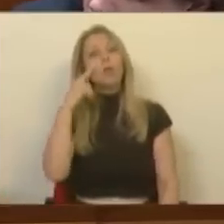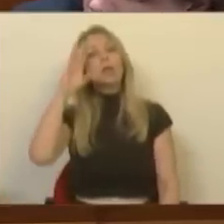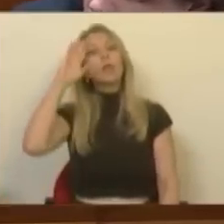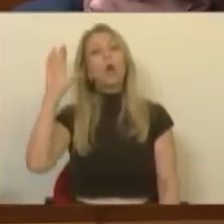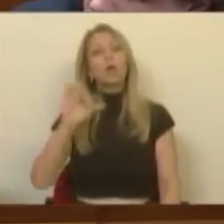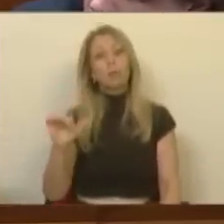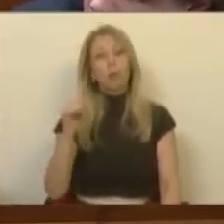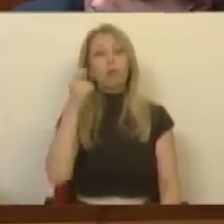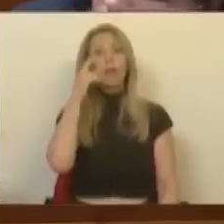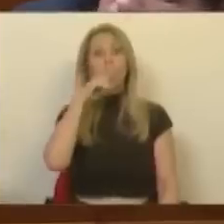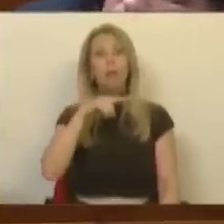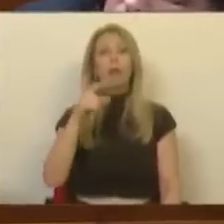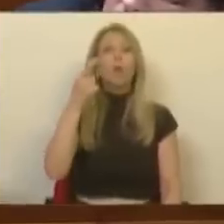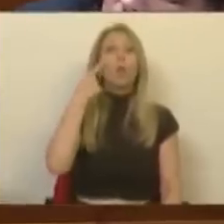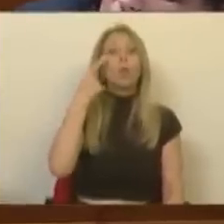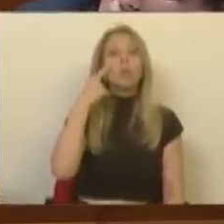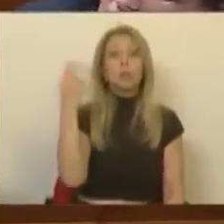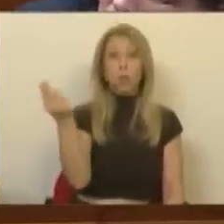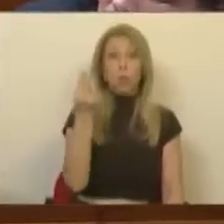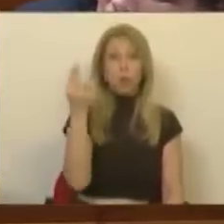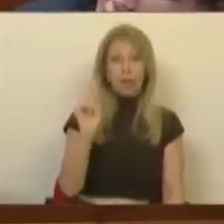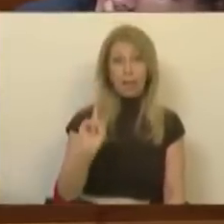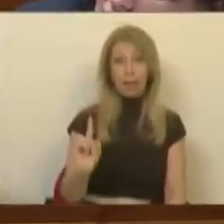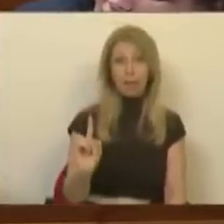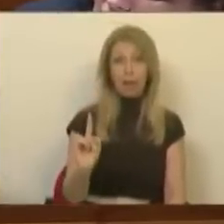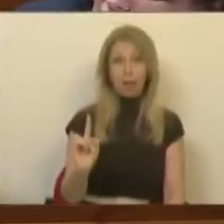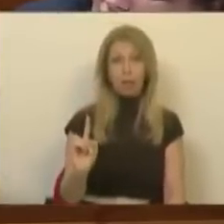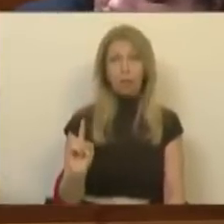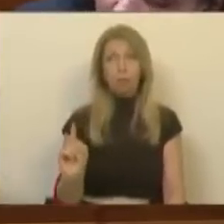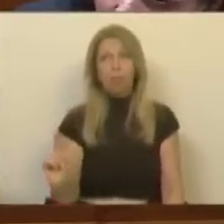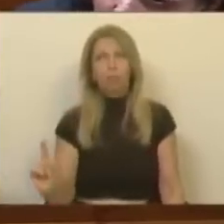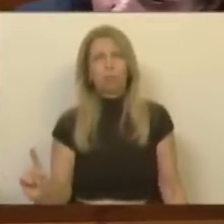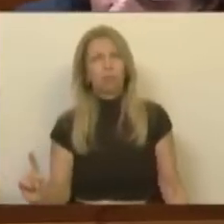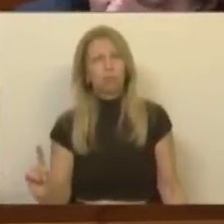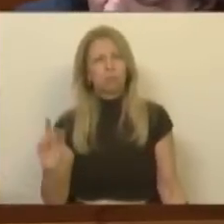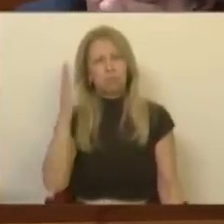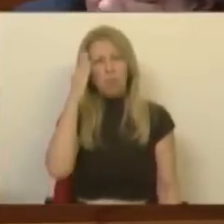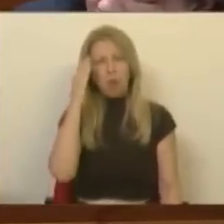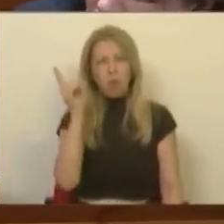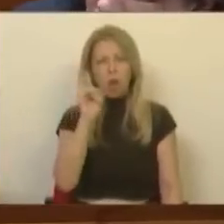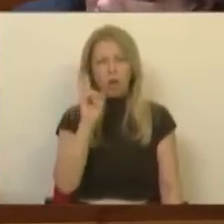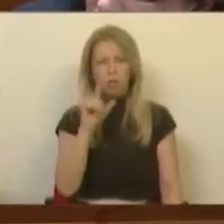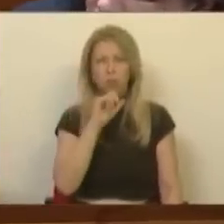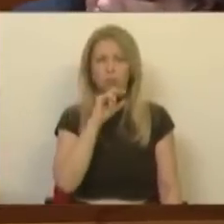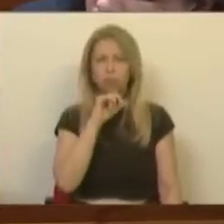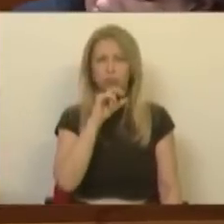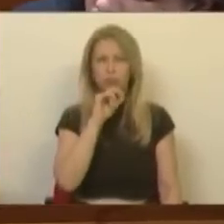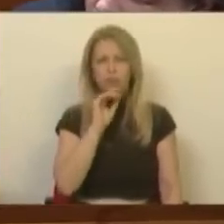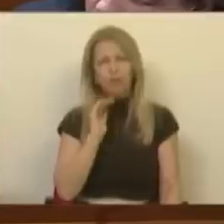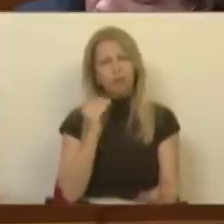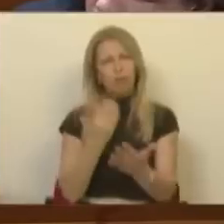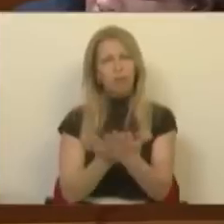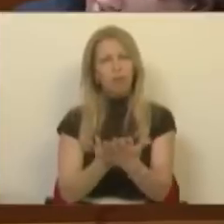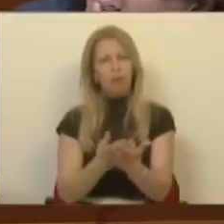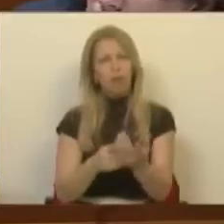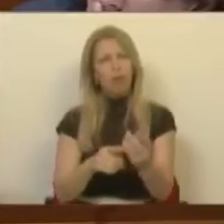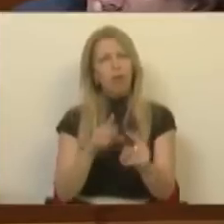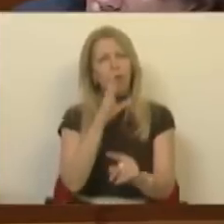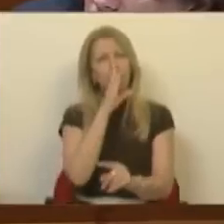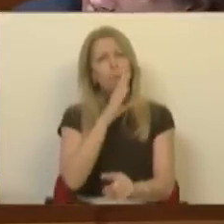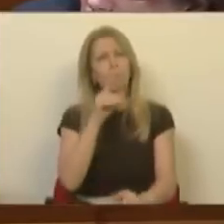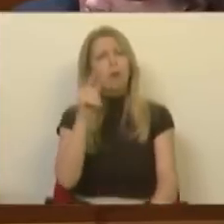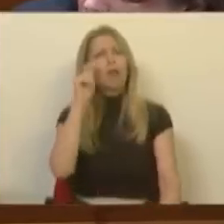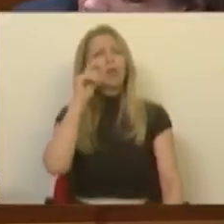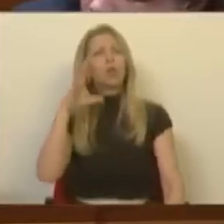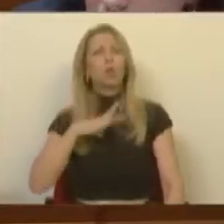aquela unidade não parece invorosivo ou que seja atribuída a utilidade a utilidade turística e portanto não